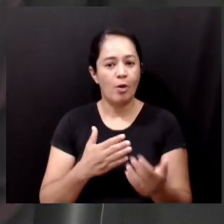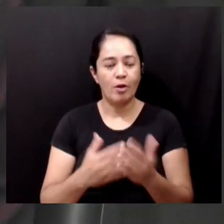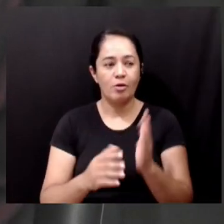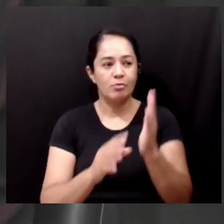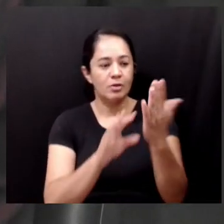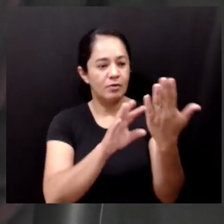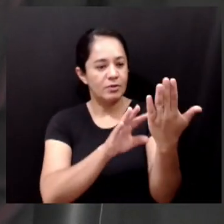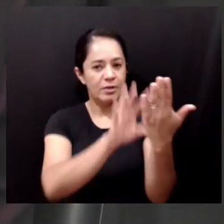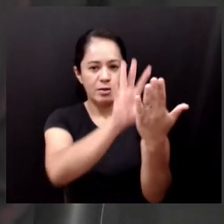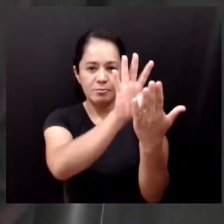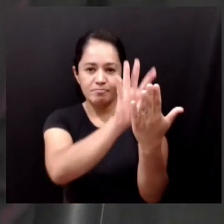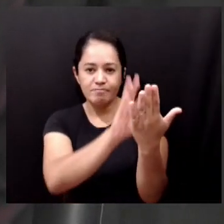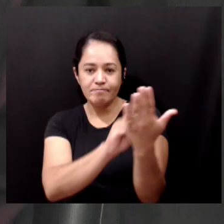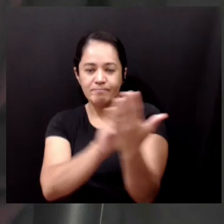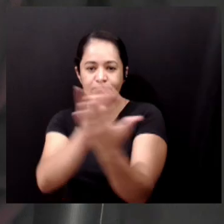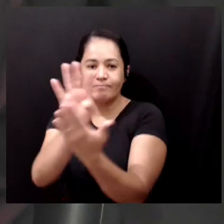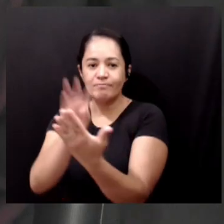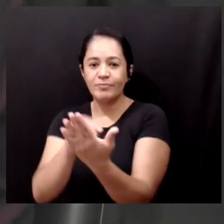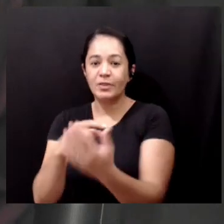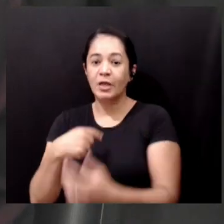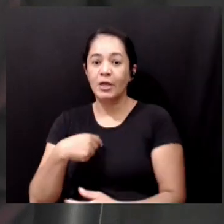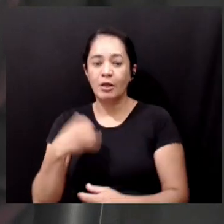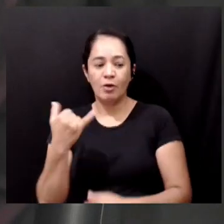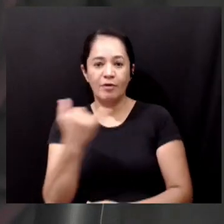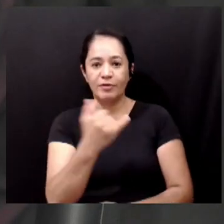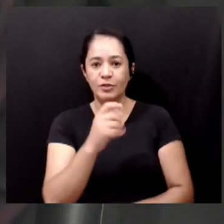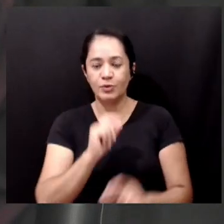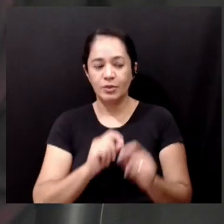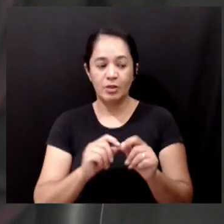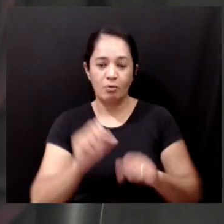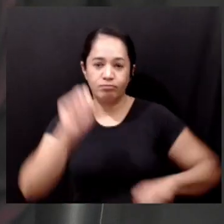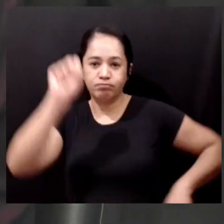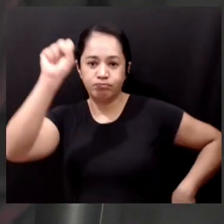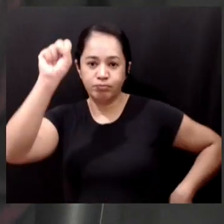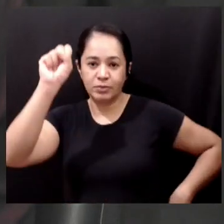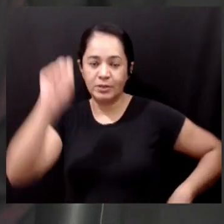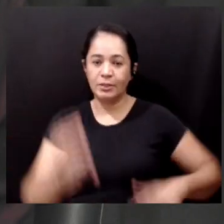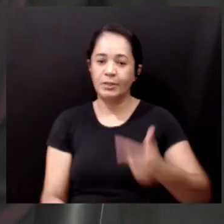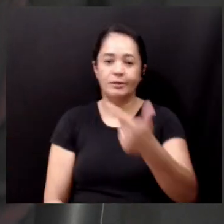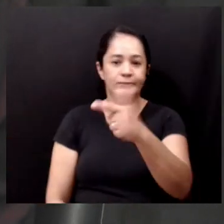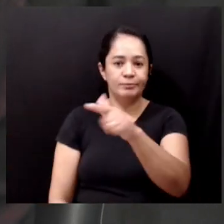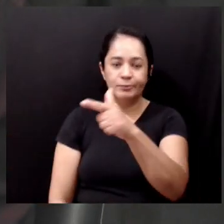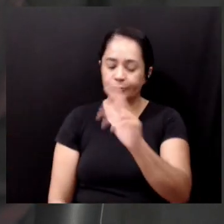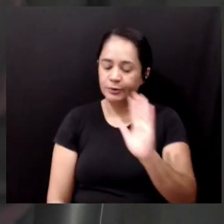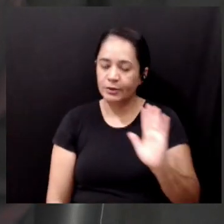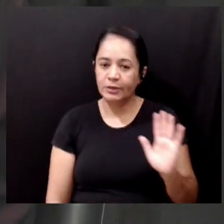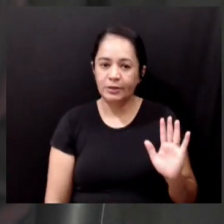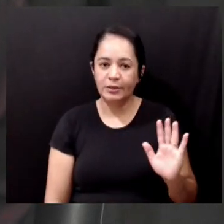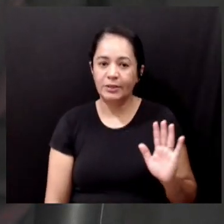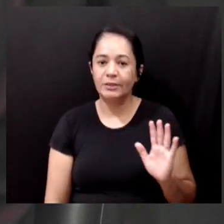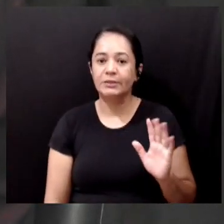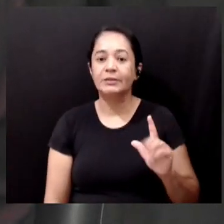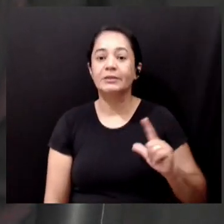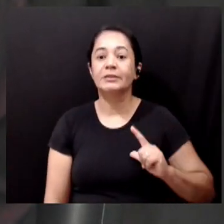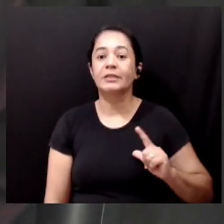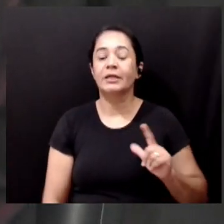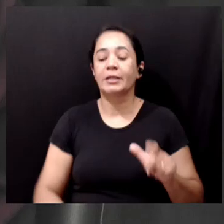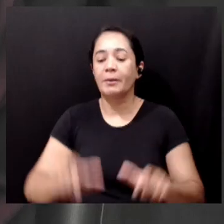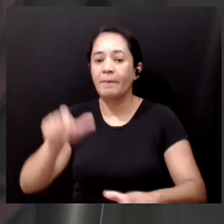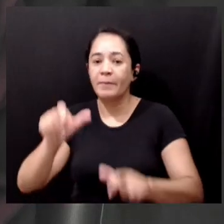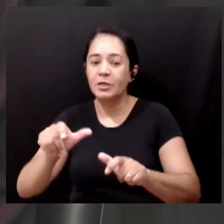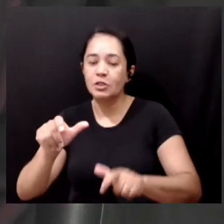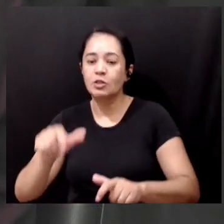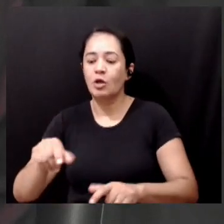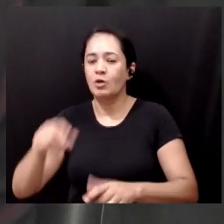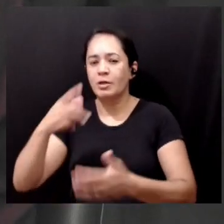sempre falo para ela que não existe super-heróis. Não existe super-heróis. Existem pessoas que são falhas, têm seus defeitos,